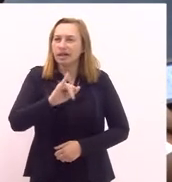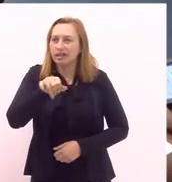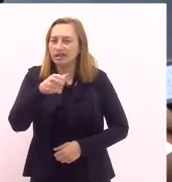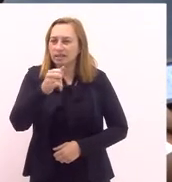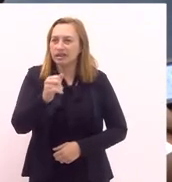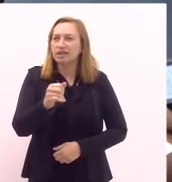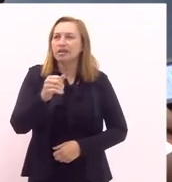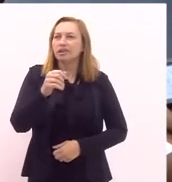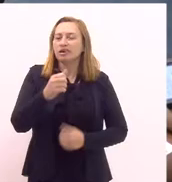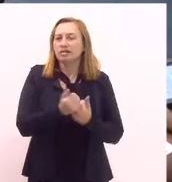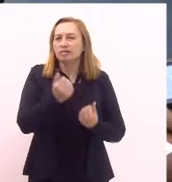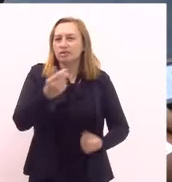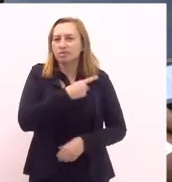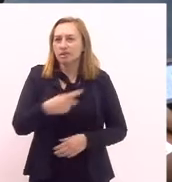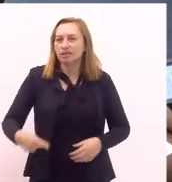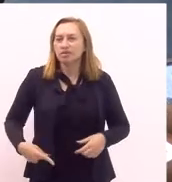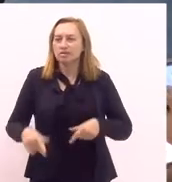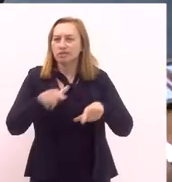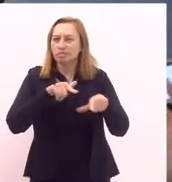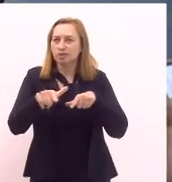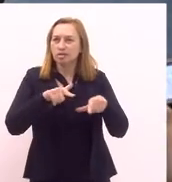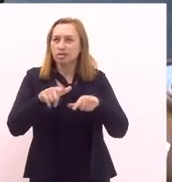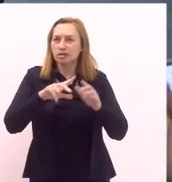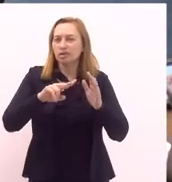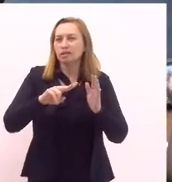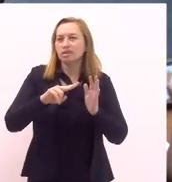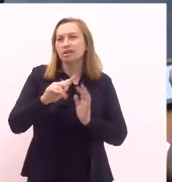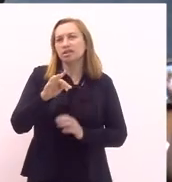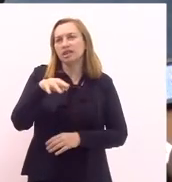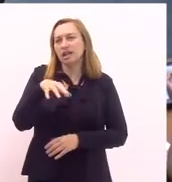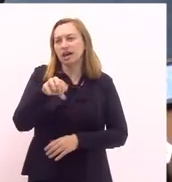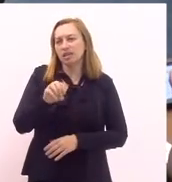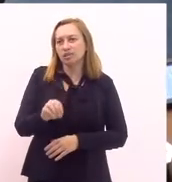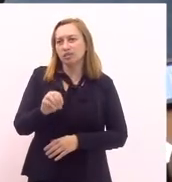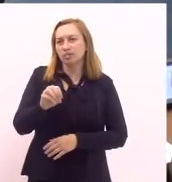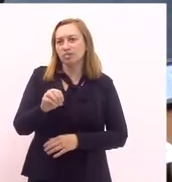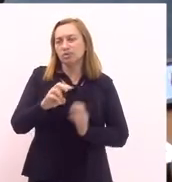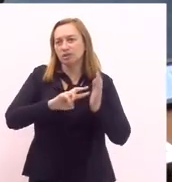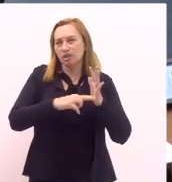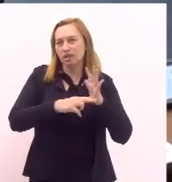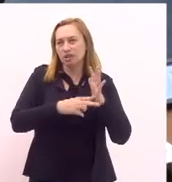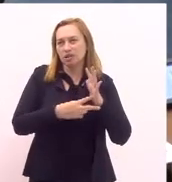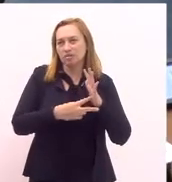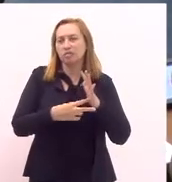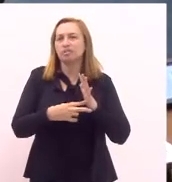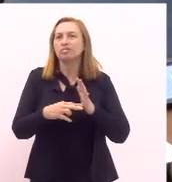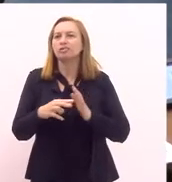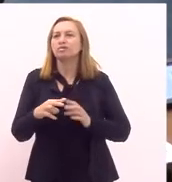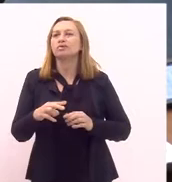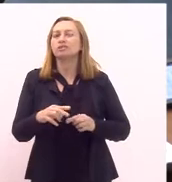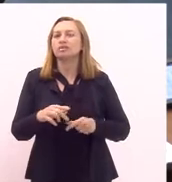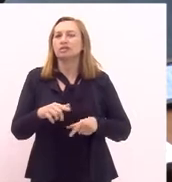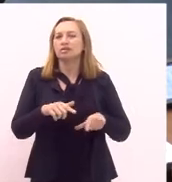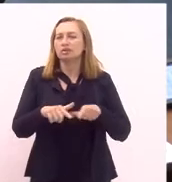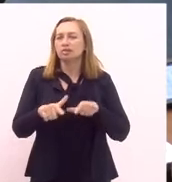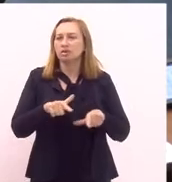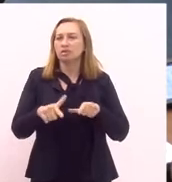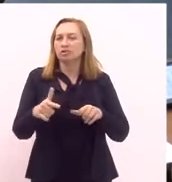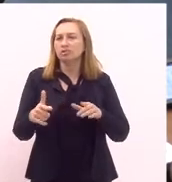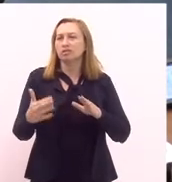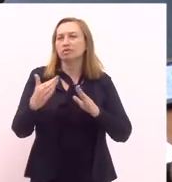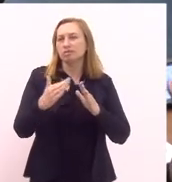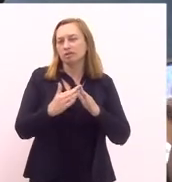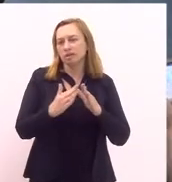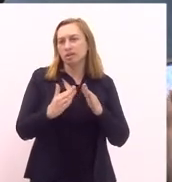vice-presidente do sindicato dos trabalhadores domésticos de Nova Iguaçu Oi Jaqueline